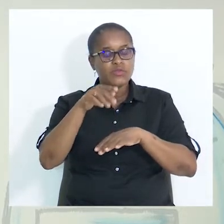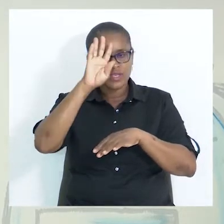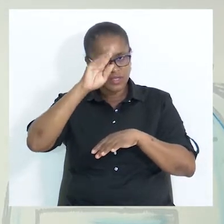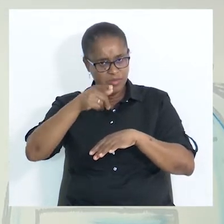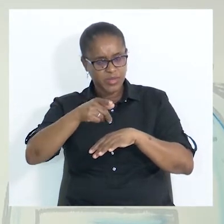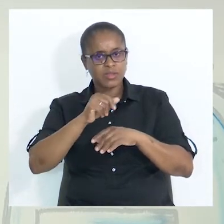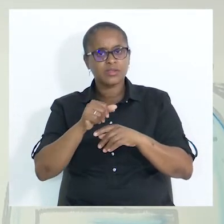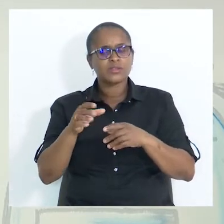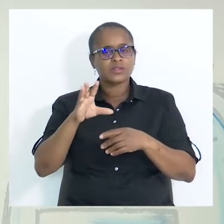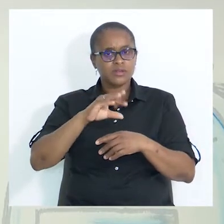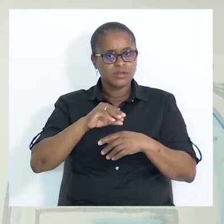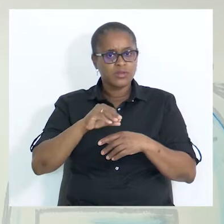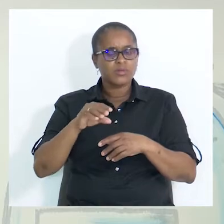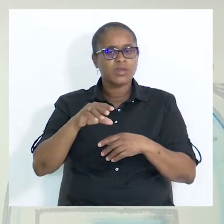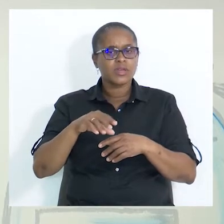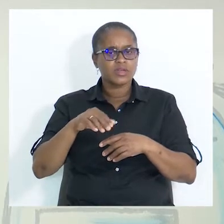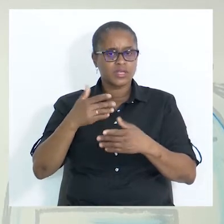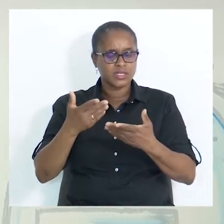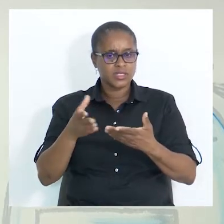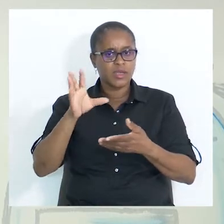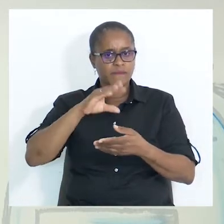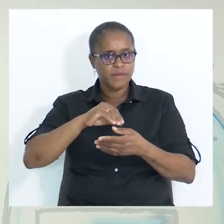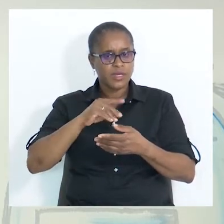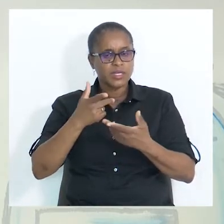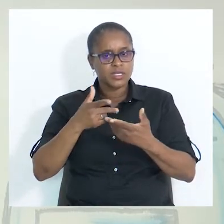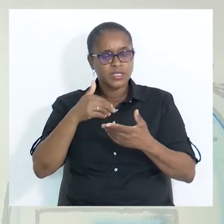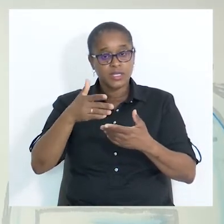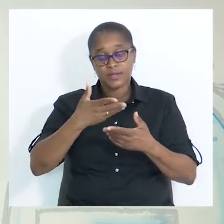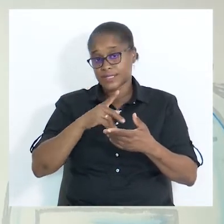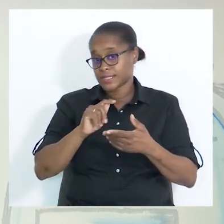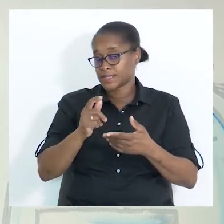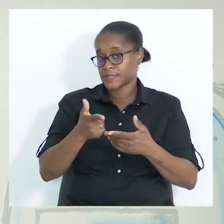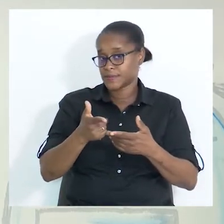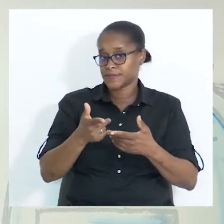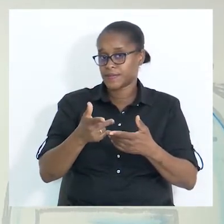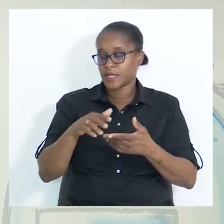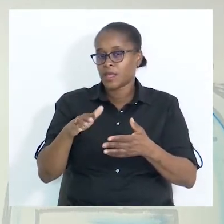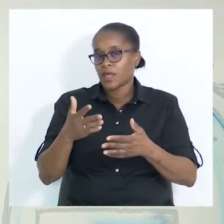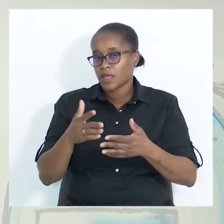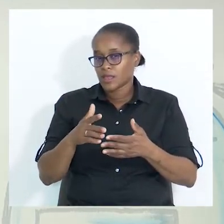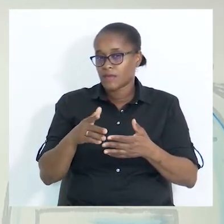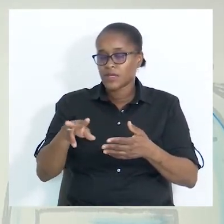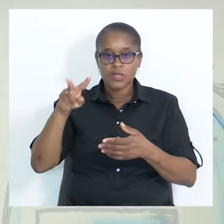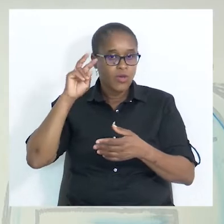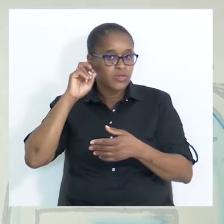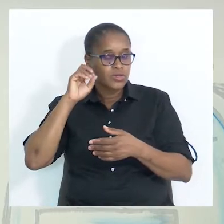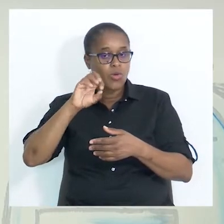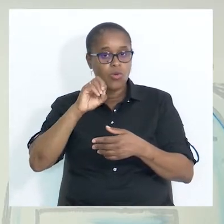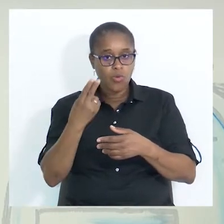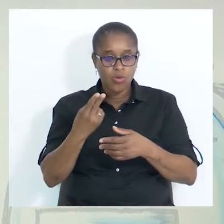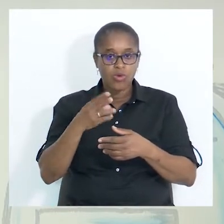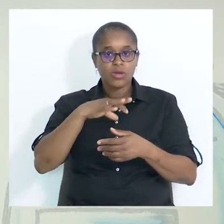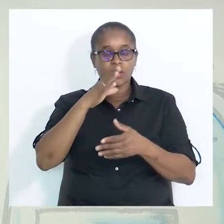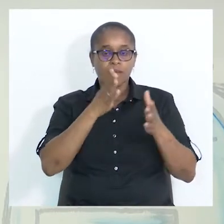conta disto com mais ênfase, com mais linha de, através da audição ou